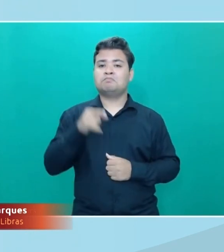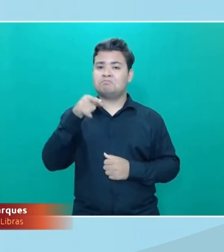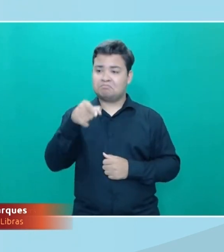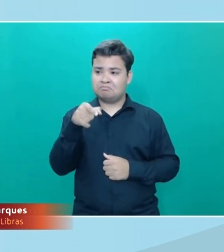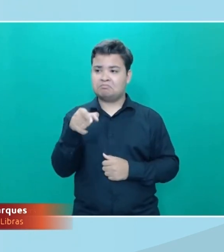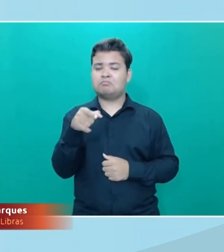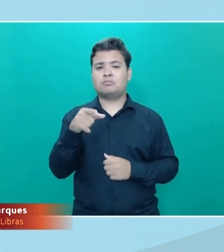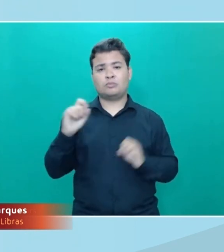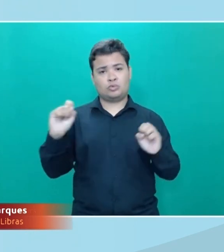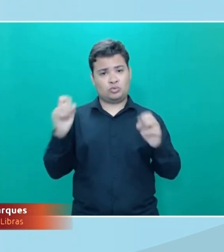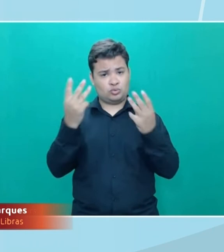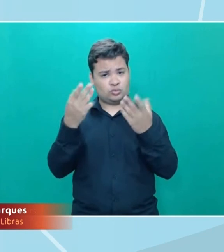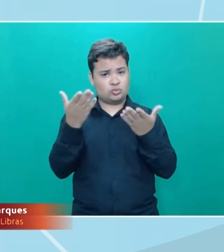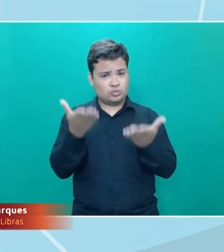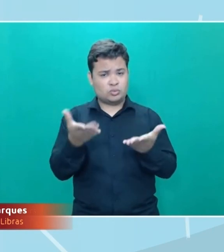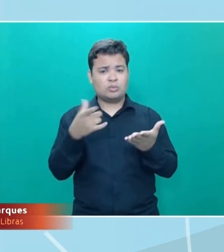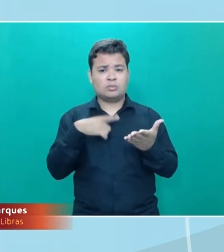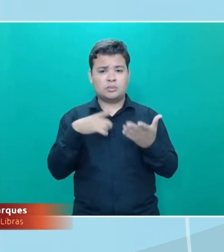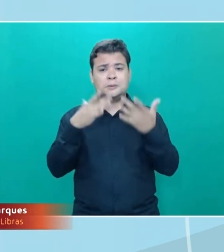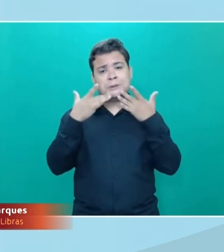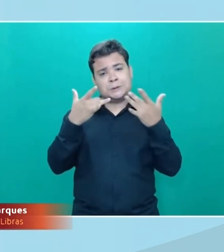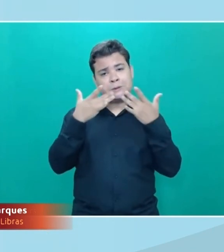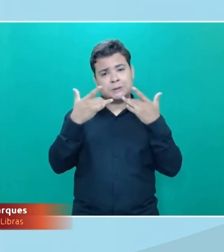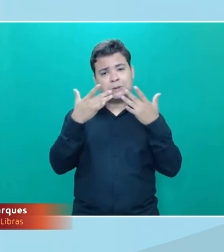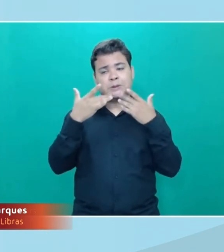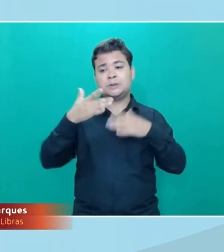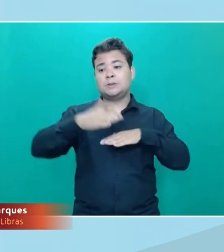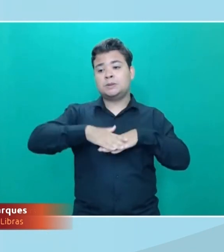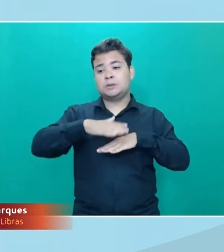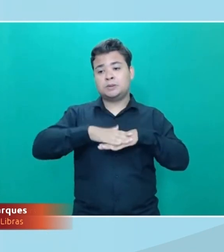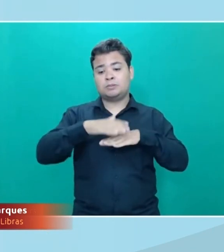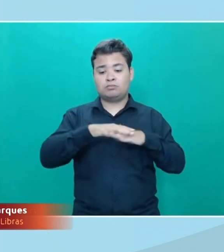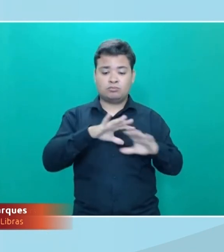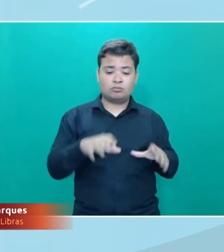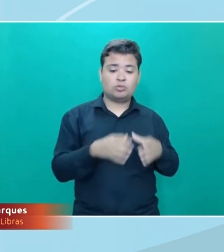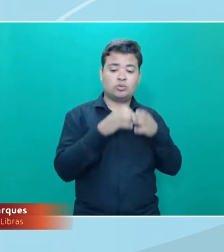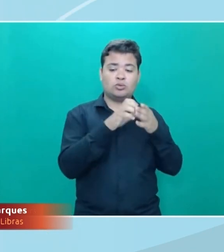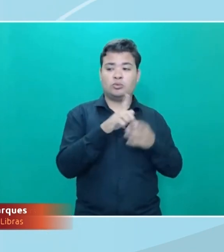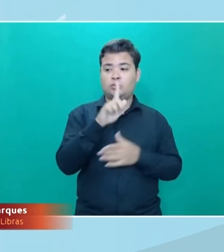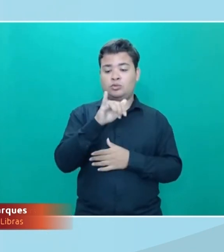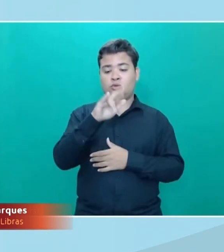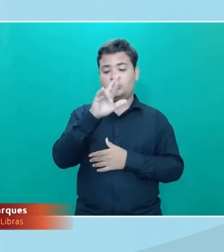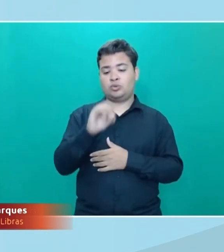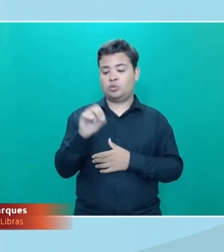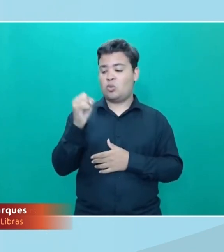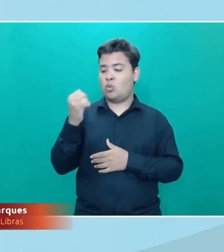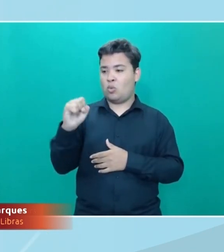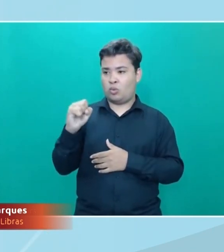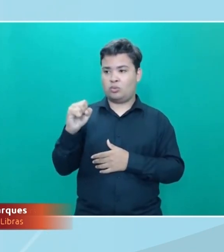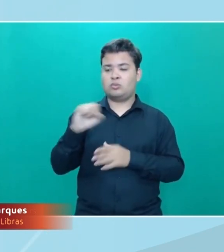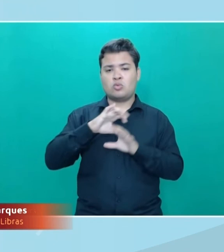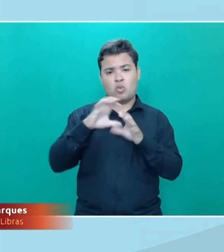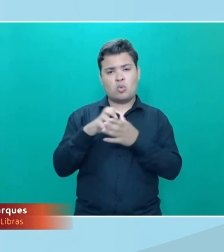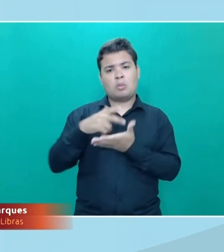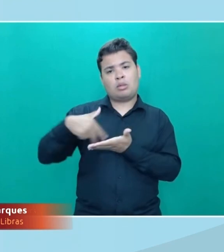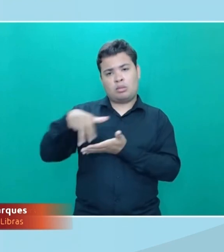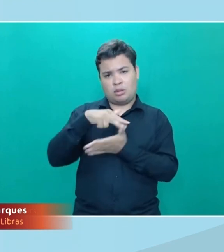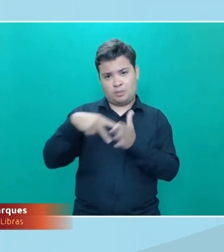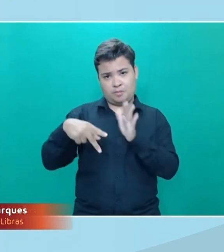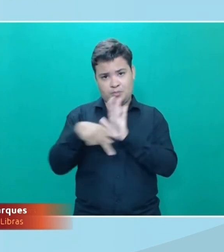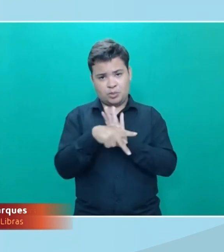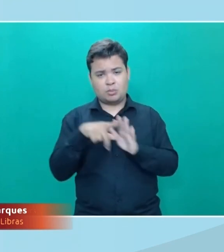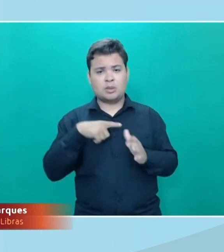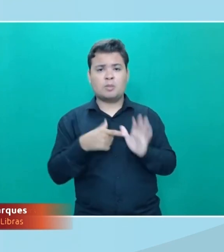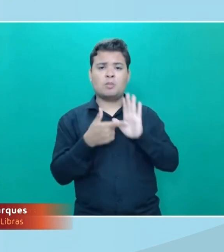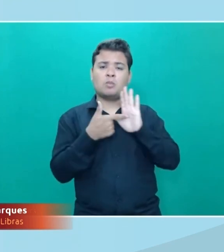é realizado, é encenado pelo Giro 8, Companhia de Dança. E ele trata das várias faces do